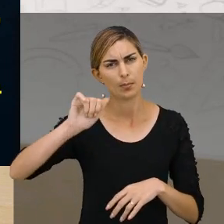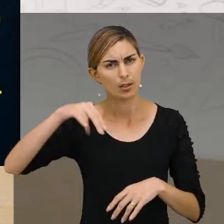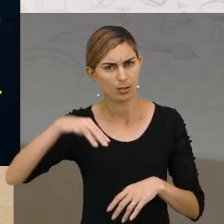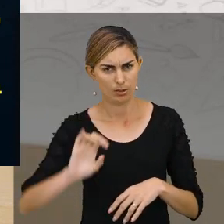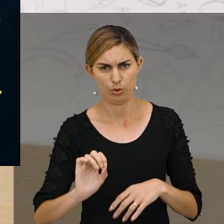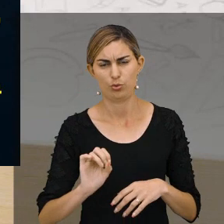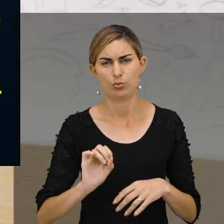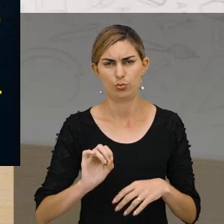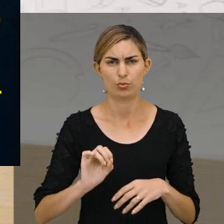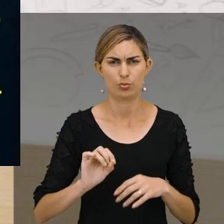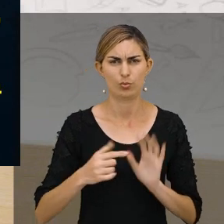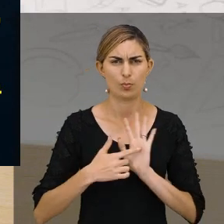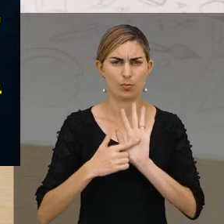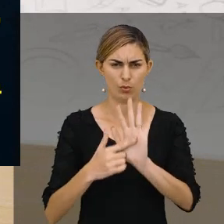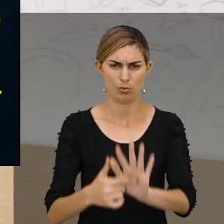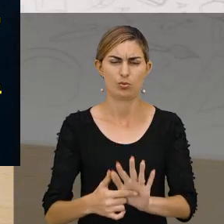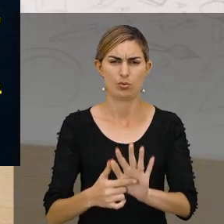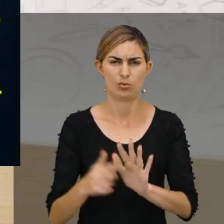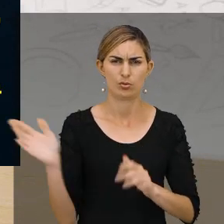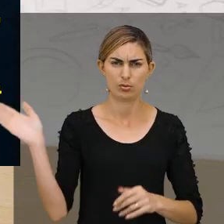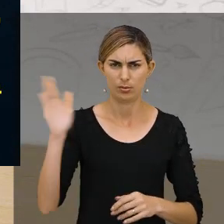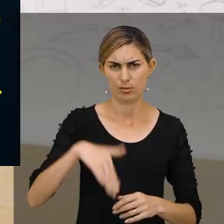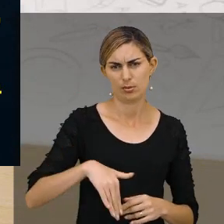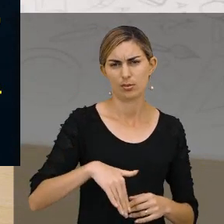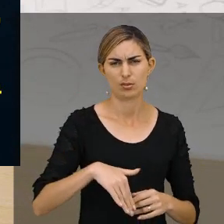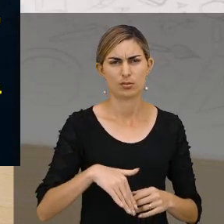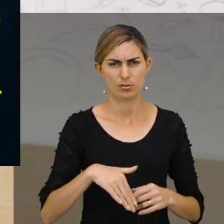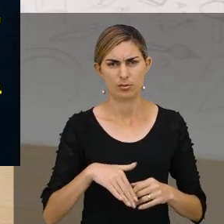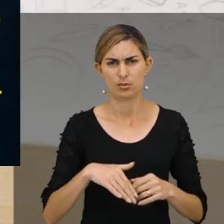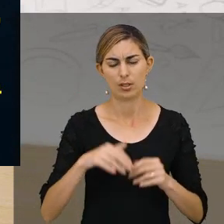Libânio, ele também traz como